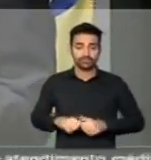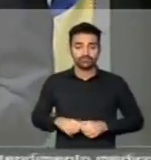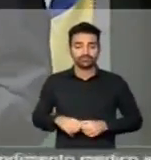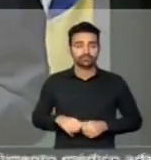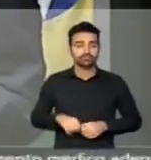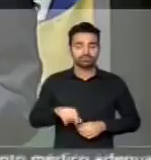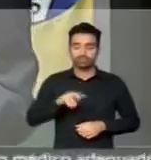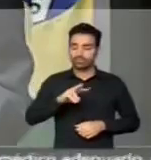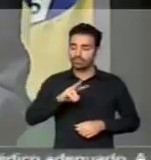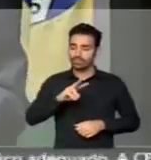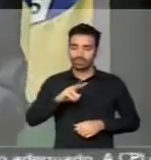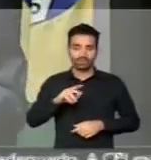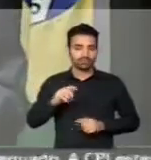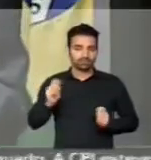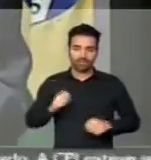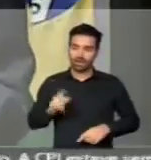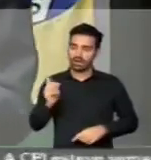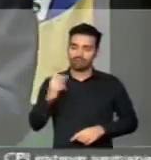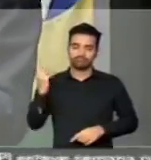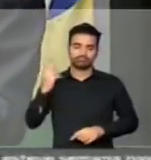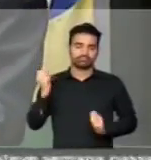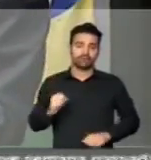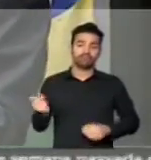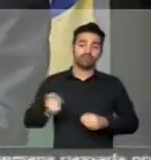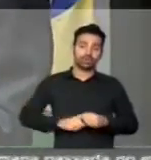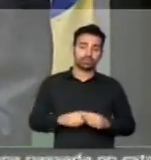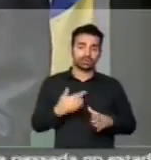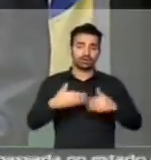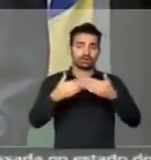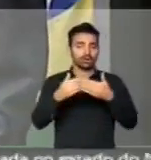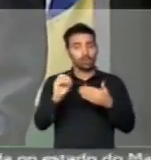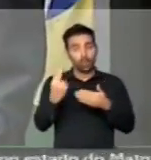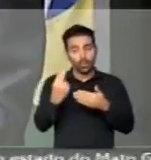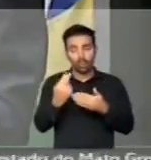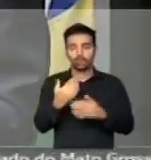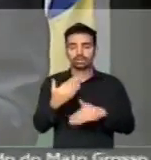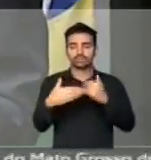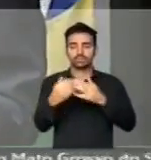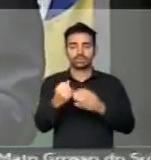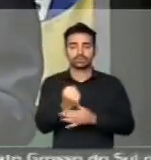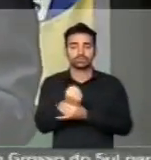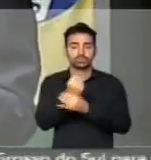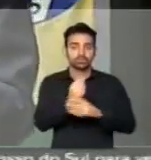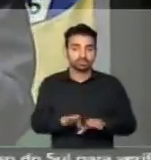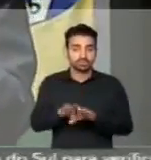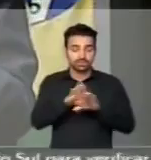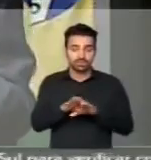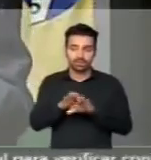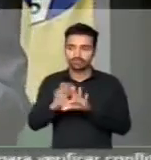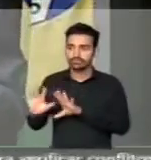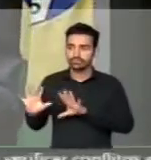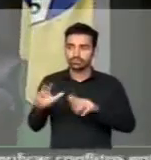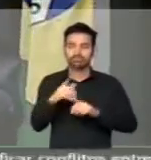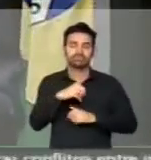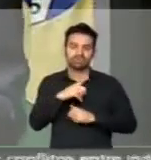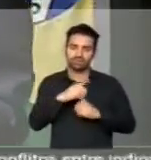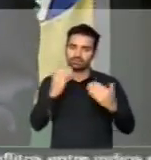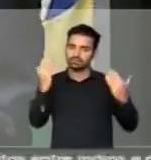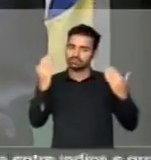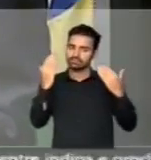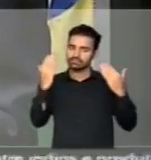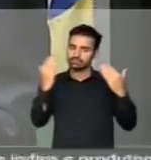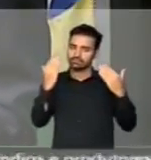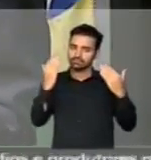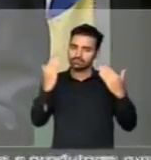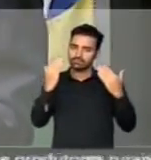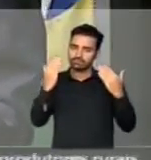conseguirá retomar o desenvolvimento e o crescimento sustentado sem que a desconfiança se dissipe e a